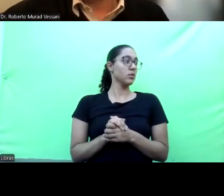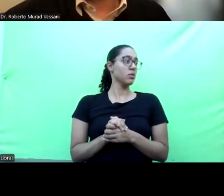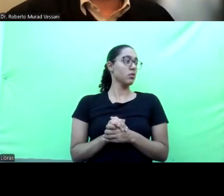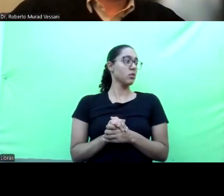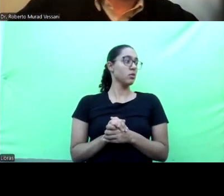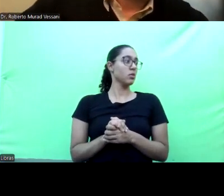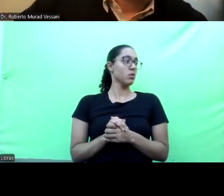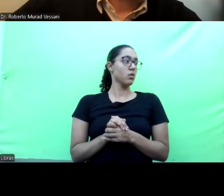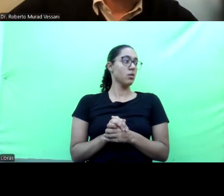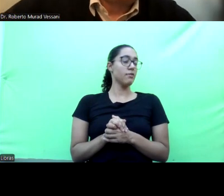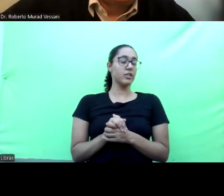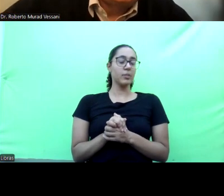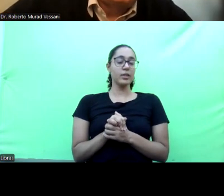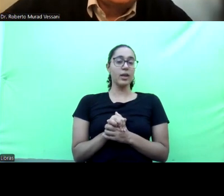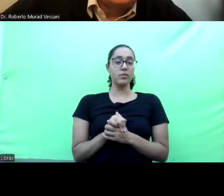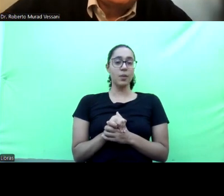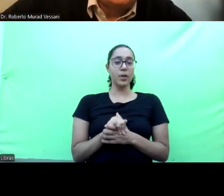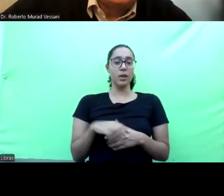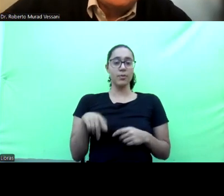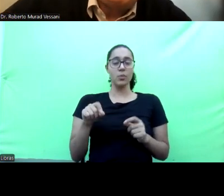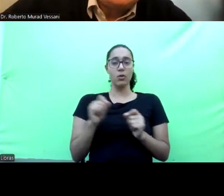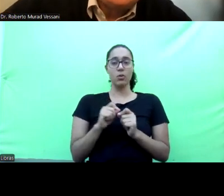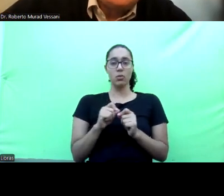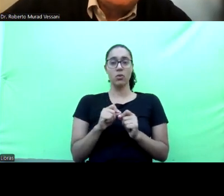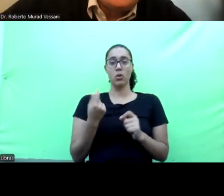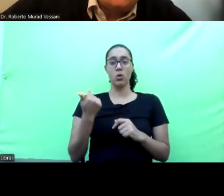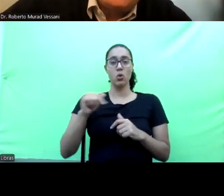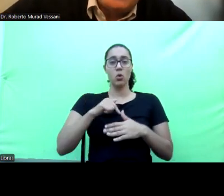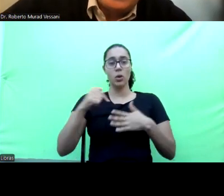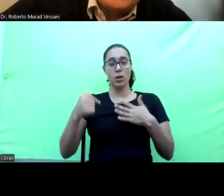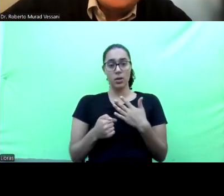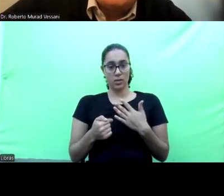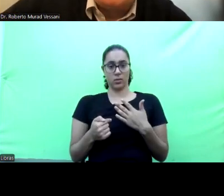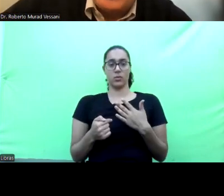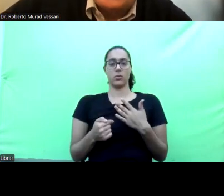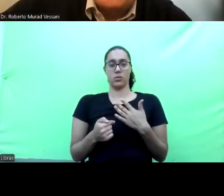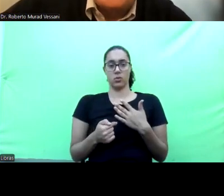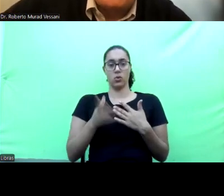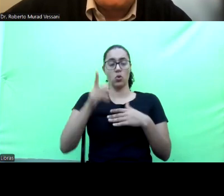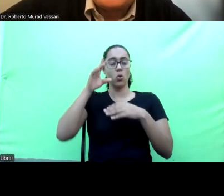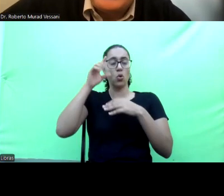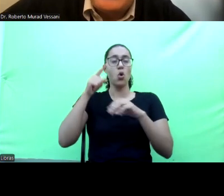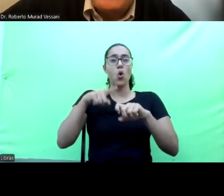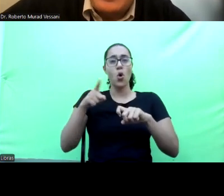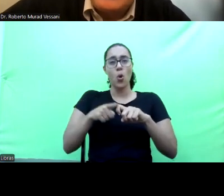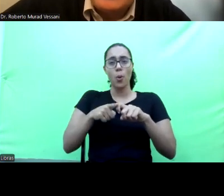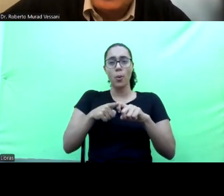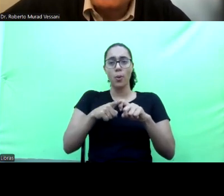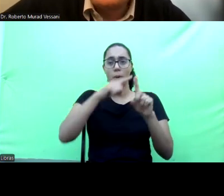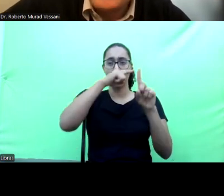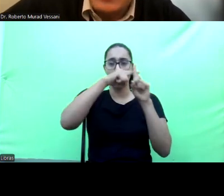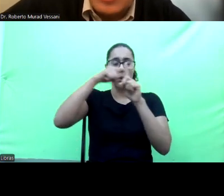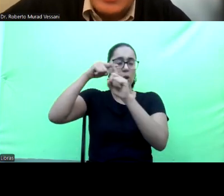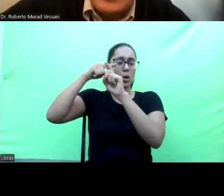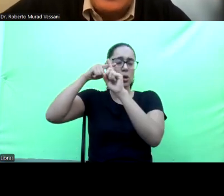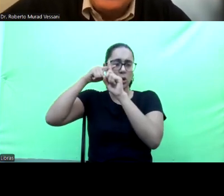Existem outros aspectos importantes na questão da pressão do olho, que é a medida pelo oftalmologista pode sofrer diferenças ou